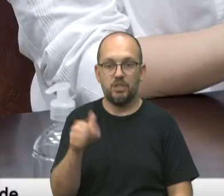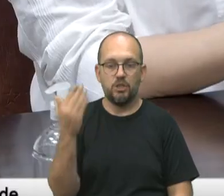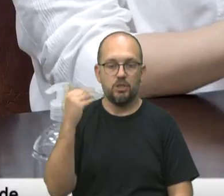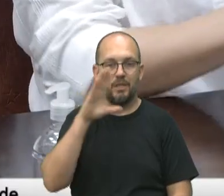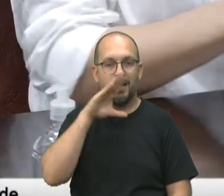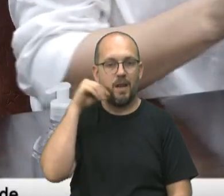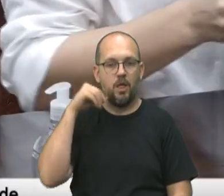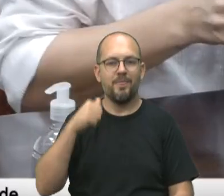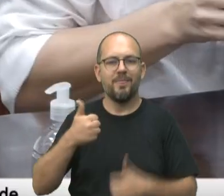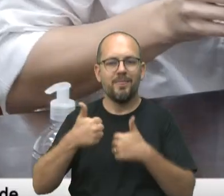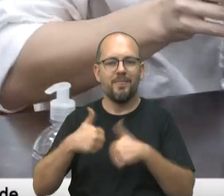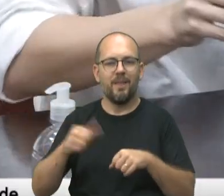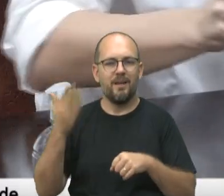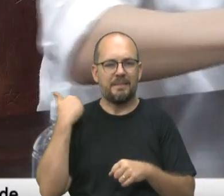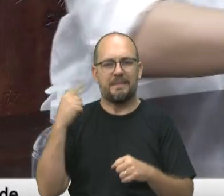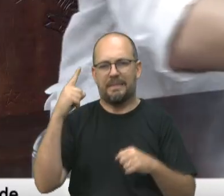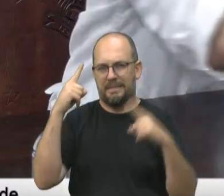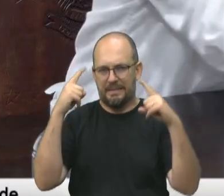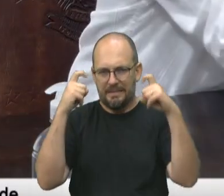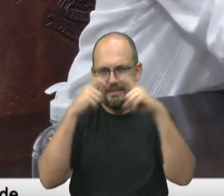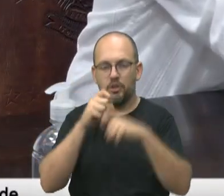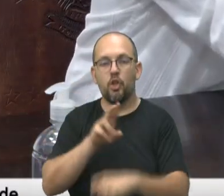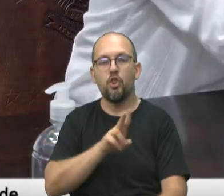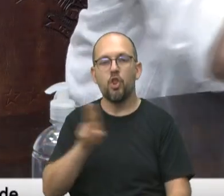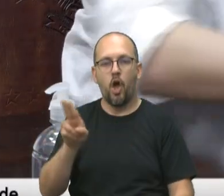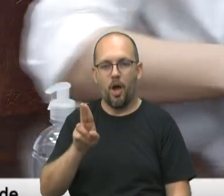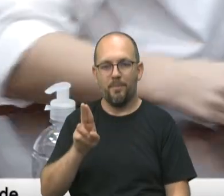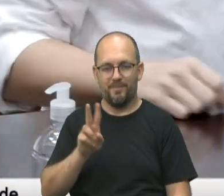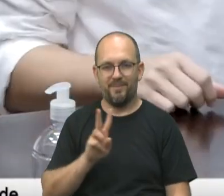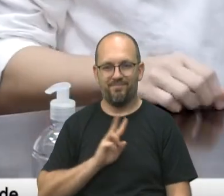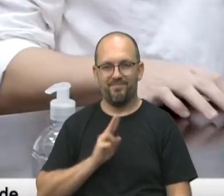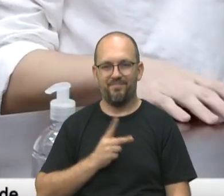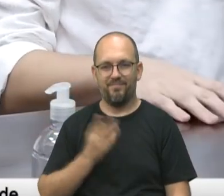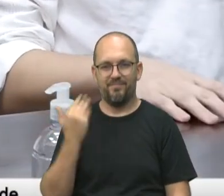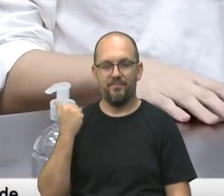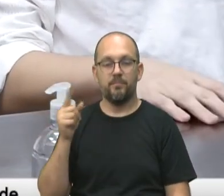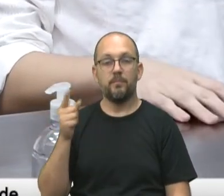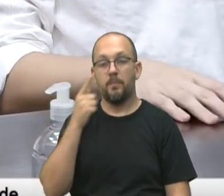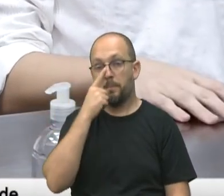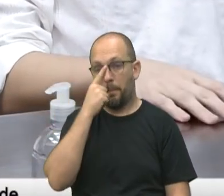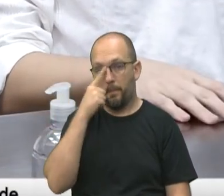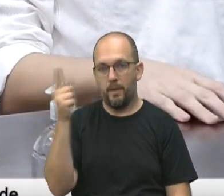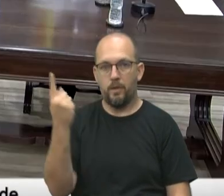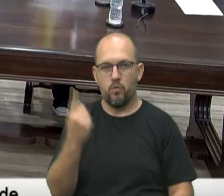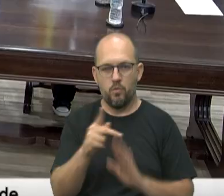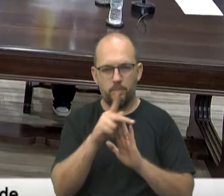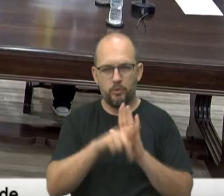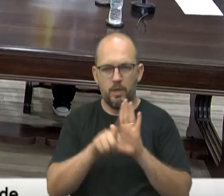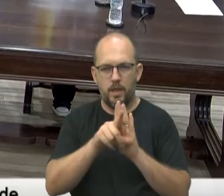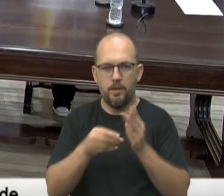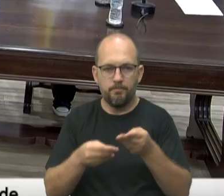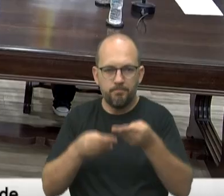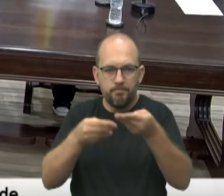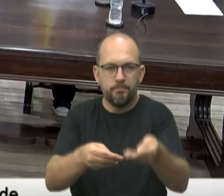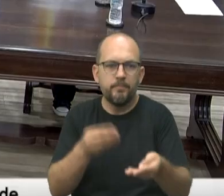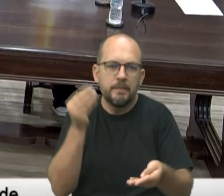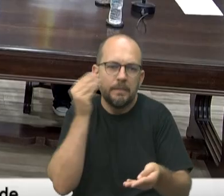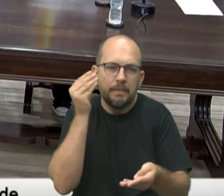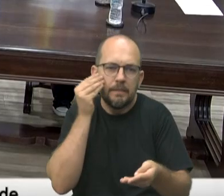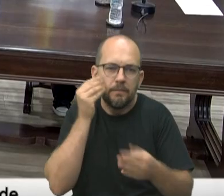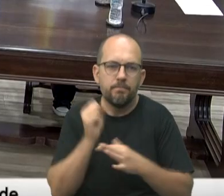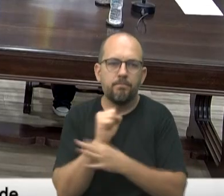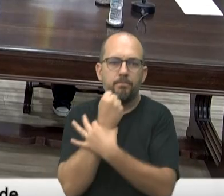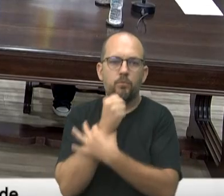gente ainda tinha muita dificuldade com a questão do nome social, ela apresentou um projeto de lei para tentar garantir o nome